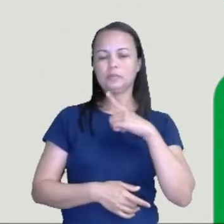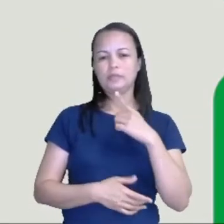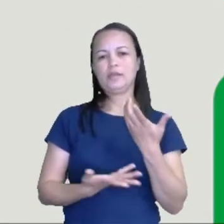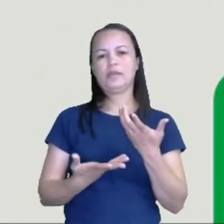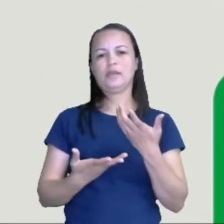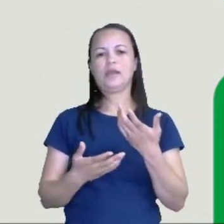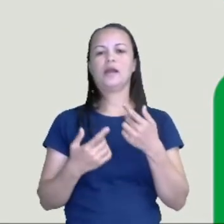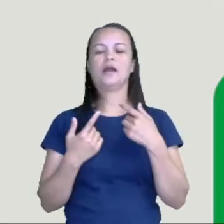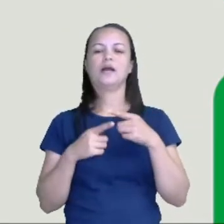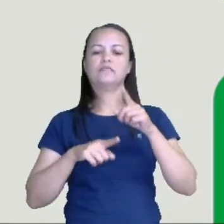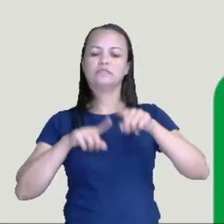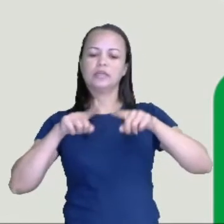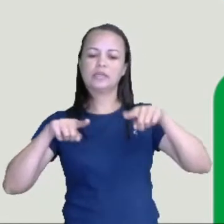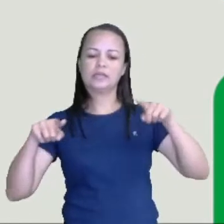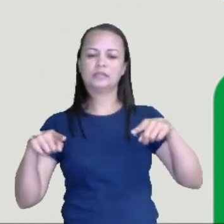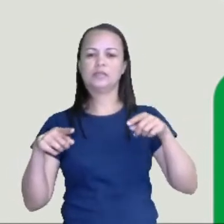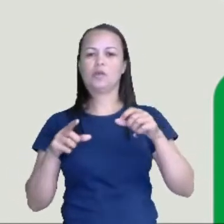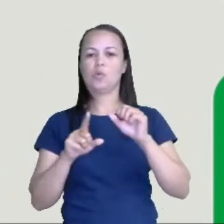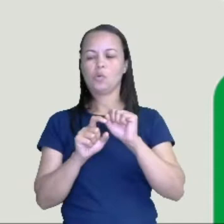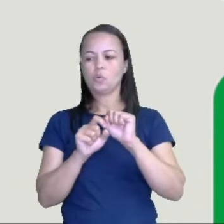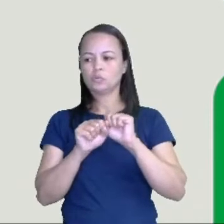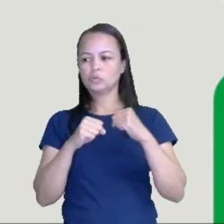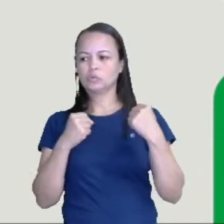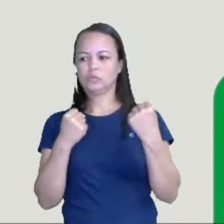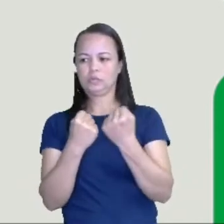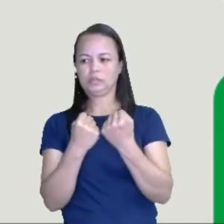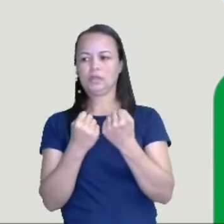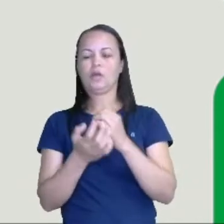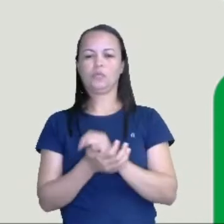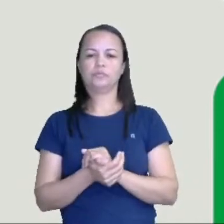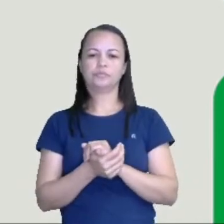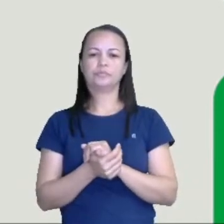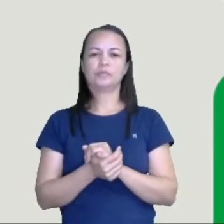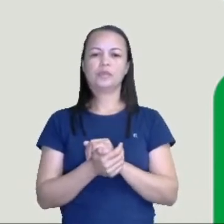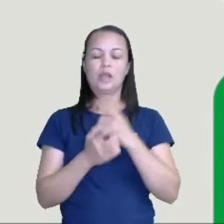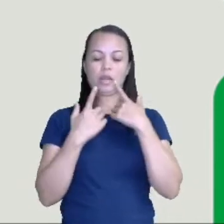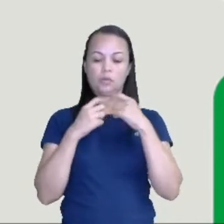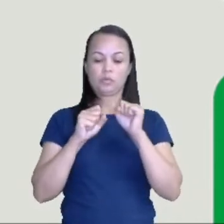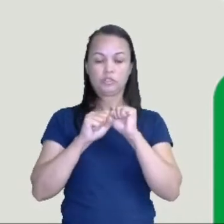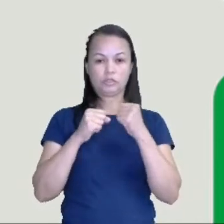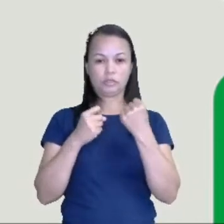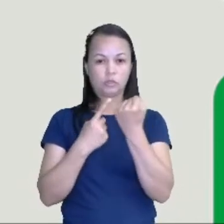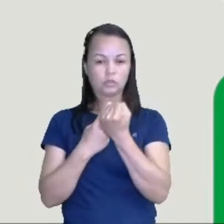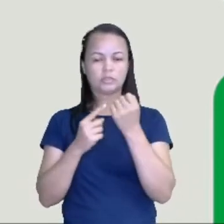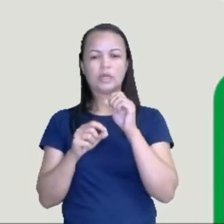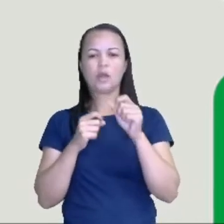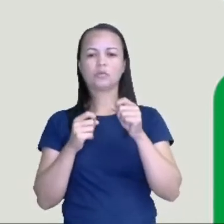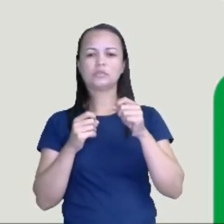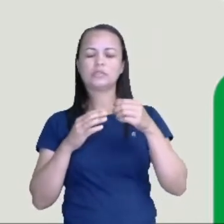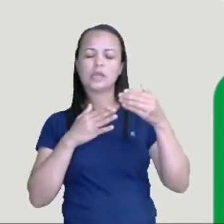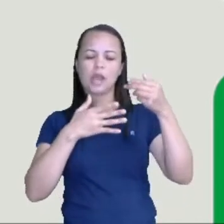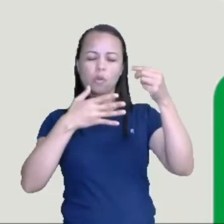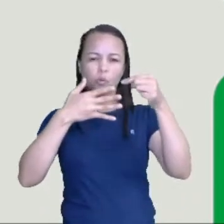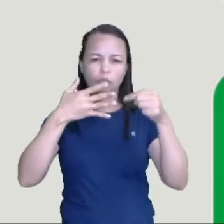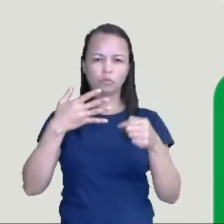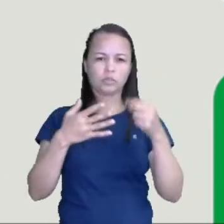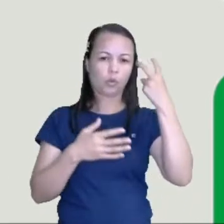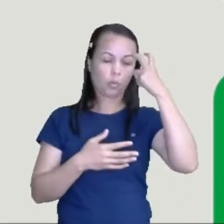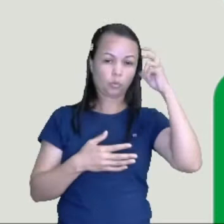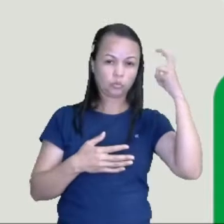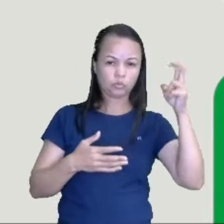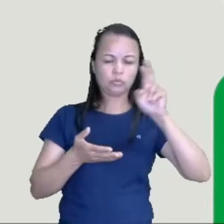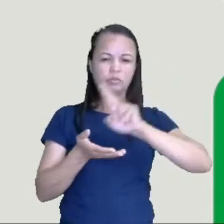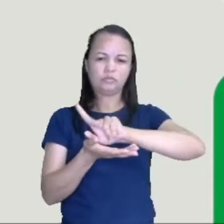social. As variações, também chamadas de variações sociais, são variações que ocorrem de acordo com os hábitos e cultura